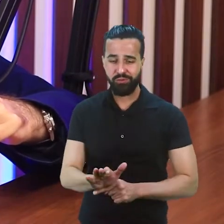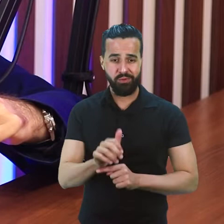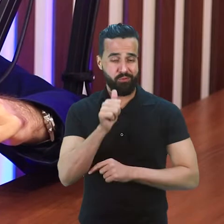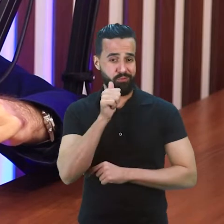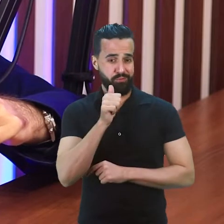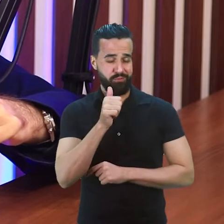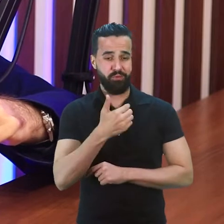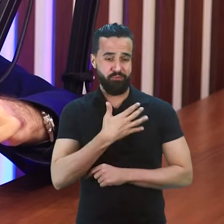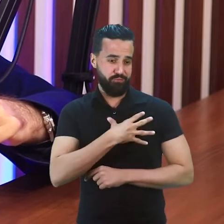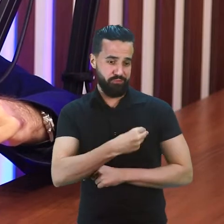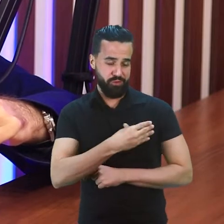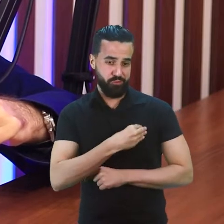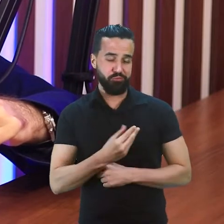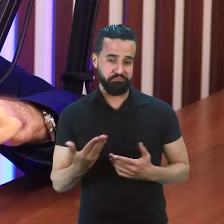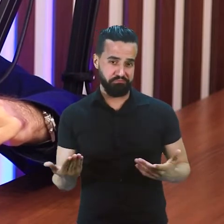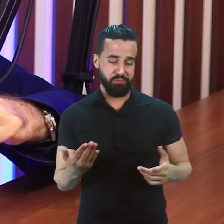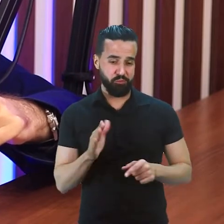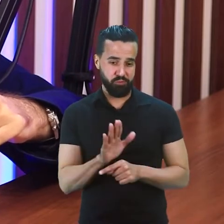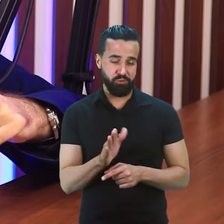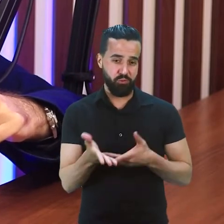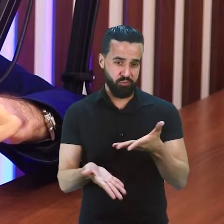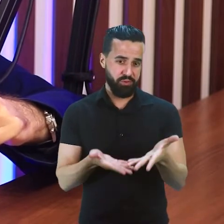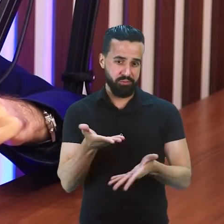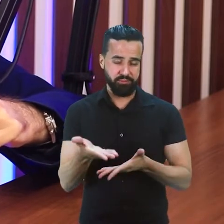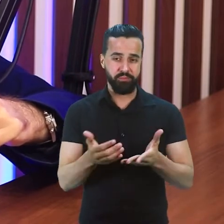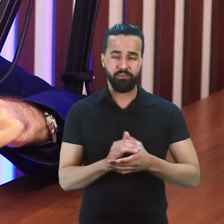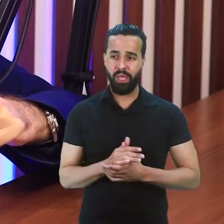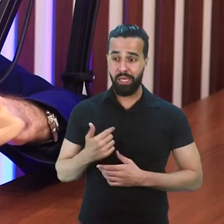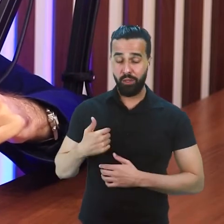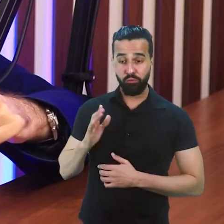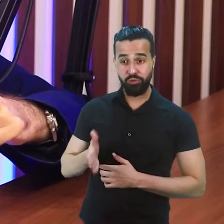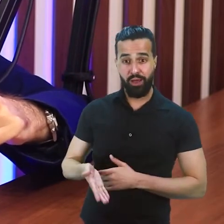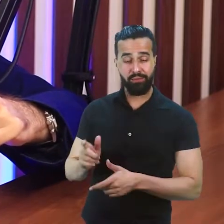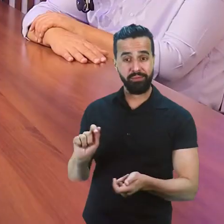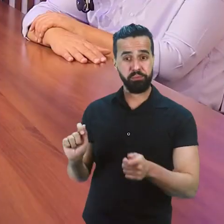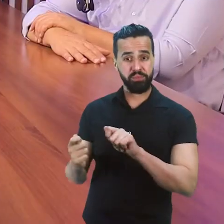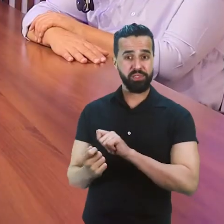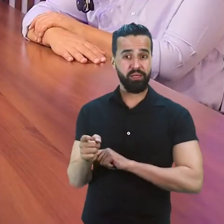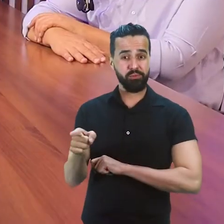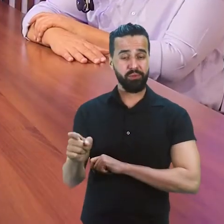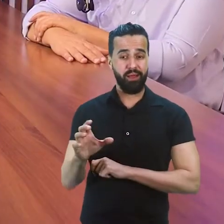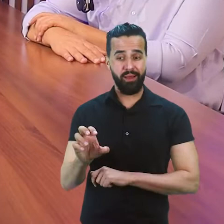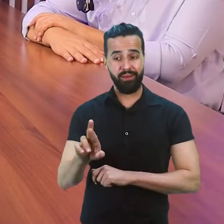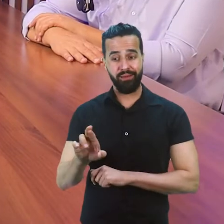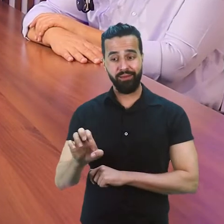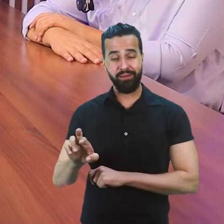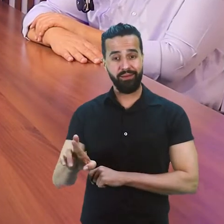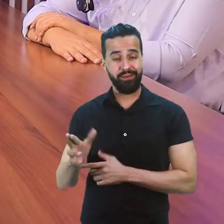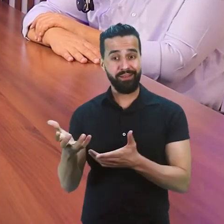preocupado. Né? Eu já tinha me adaptado ao CRE. Eu queria morar lá.